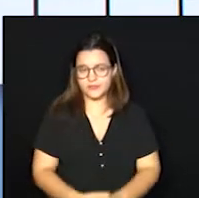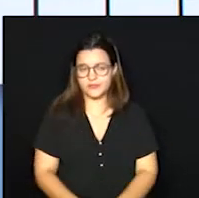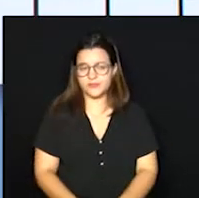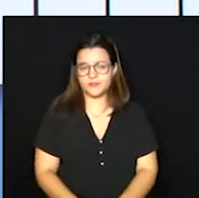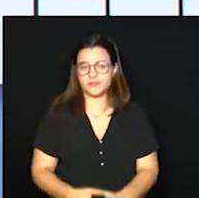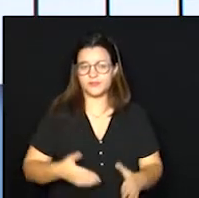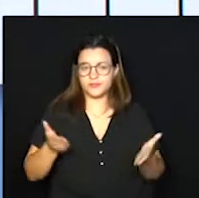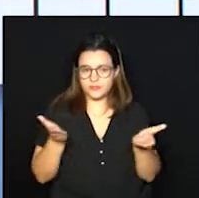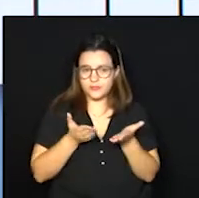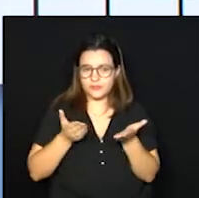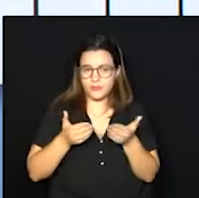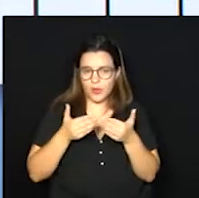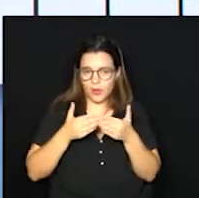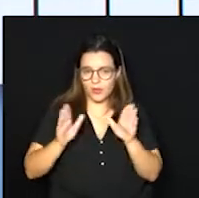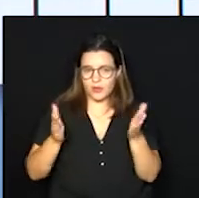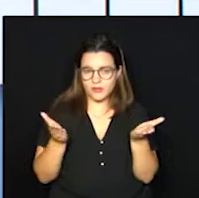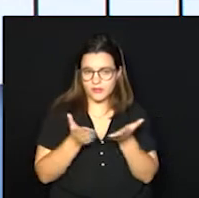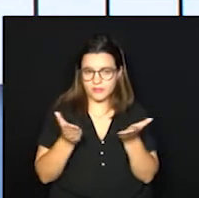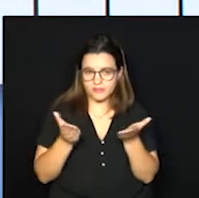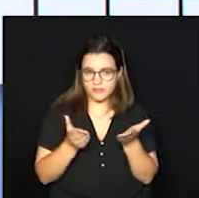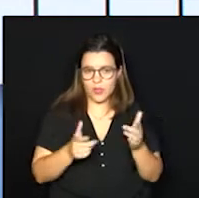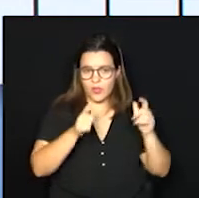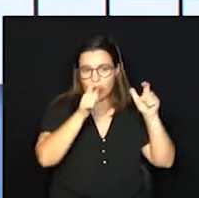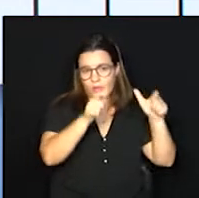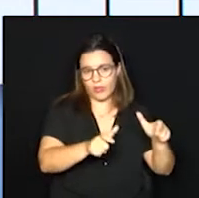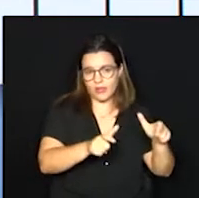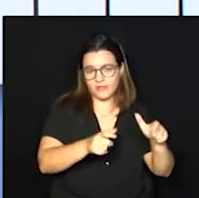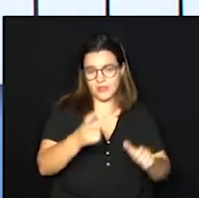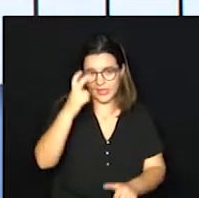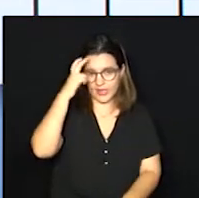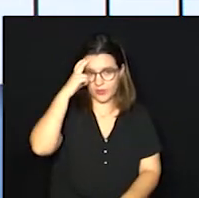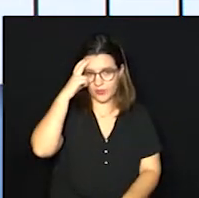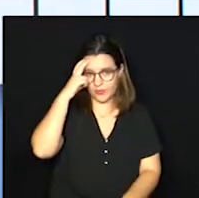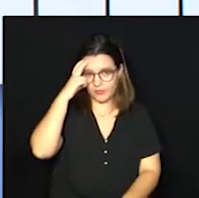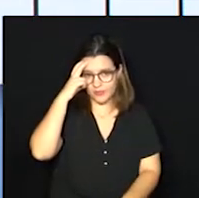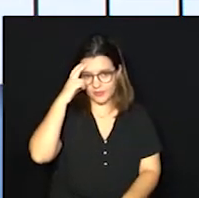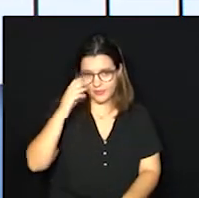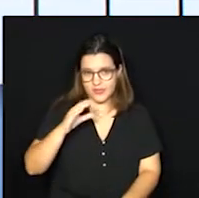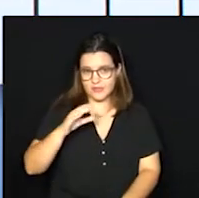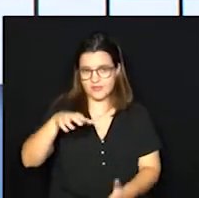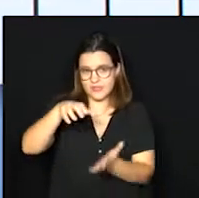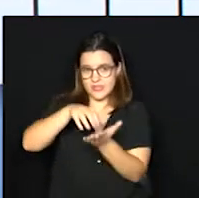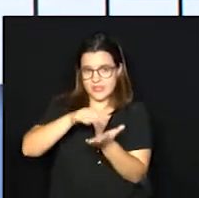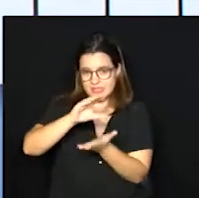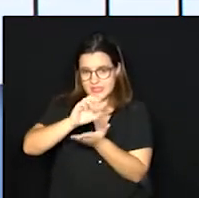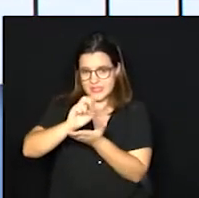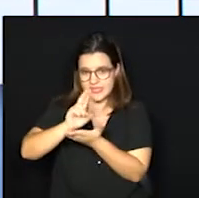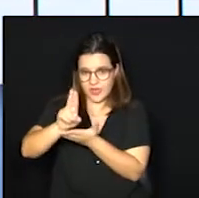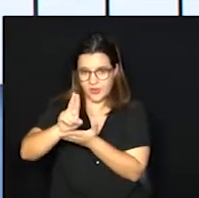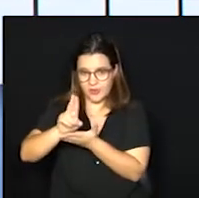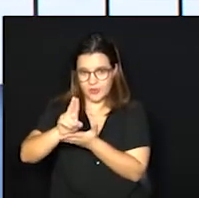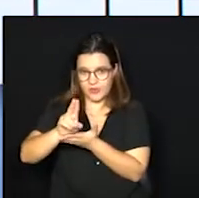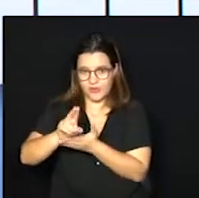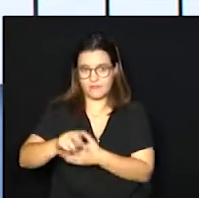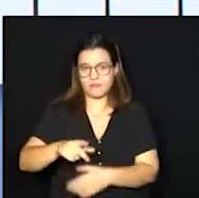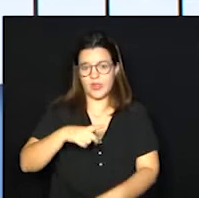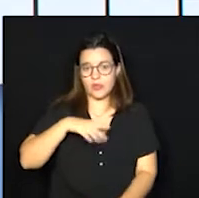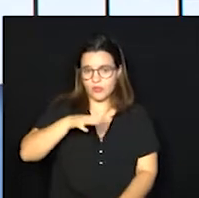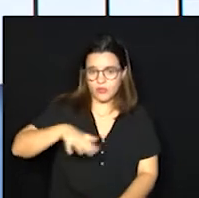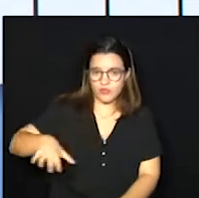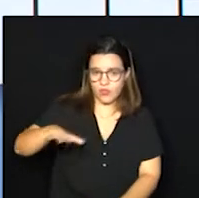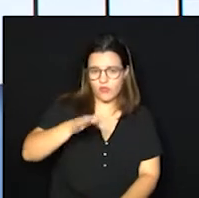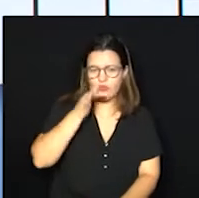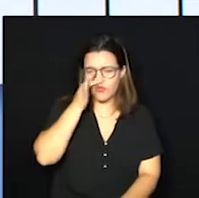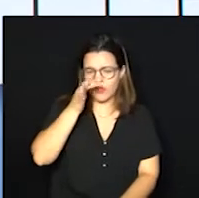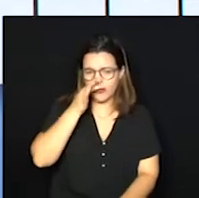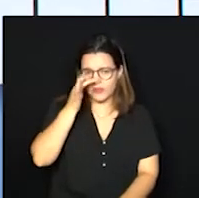Hoje, então, a partir de hoje, a Estação Cultura, o CELS Mestre Alceu, que fica no Jardim Florense, e